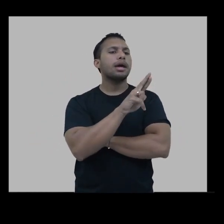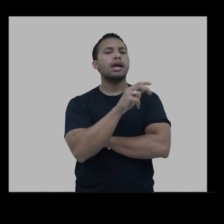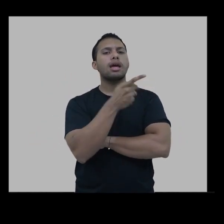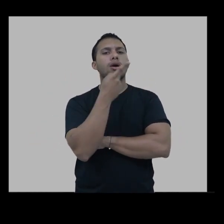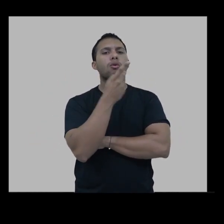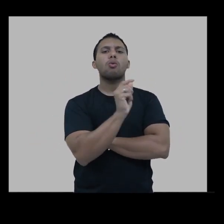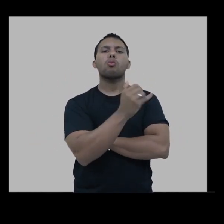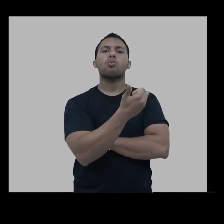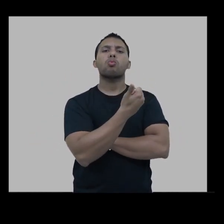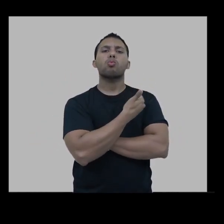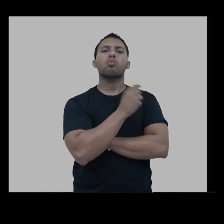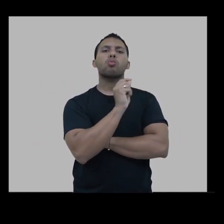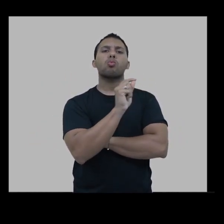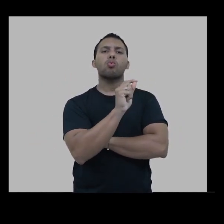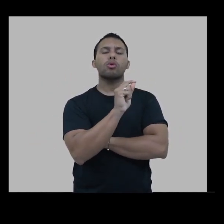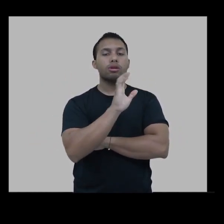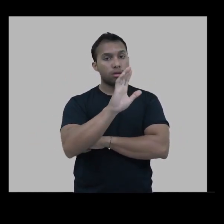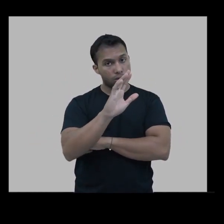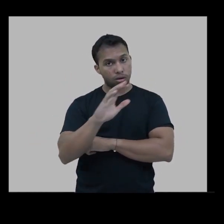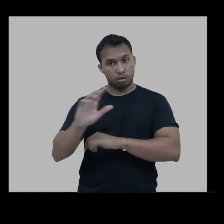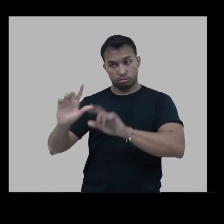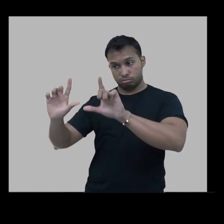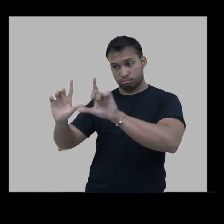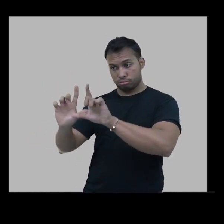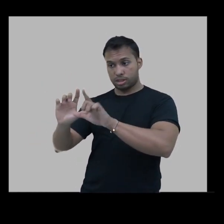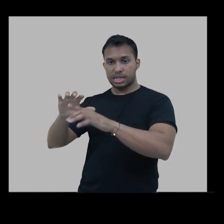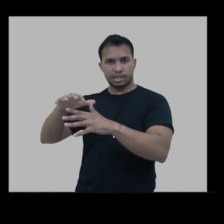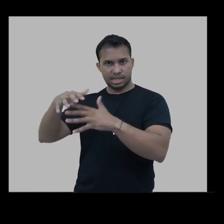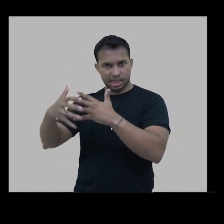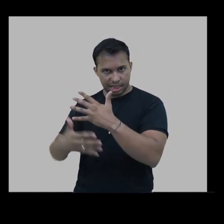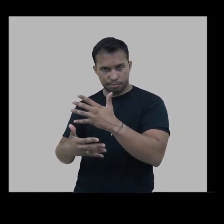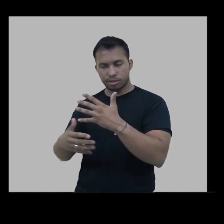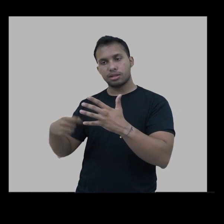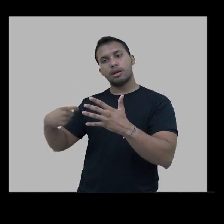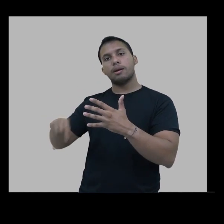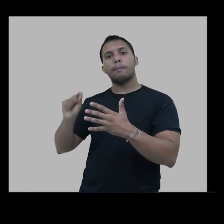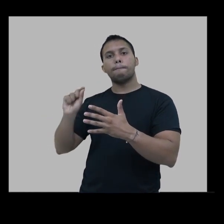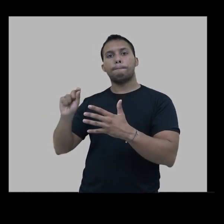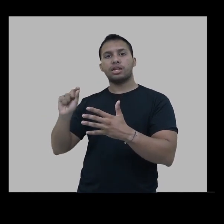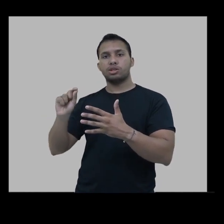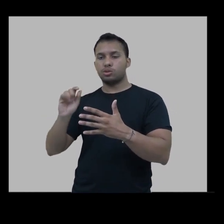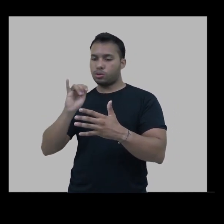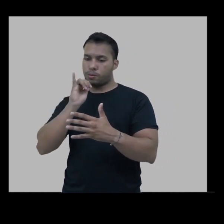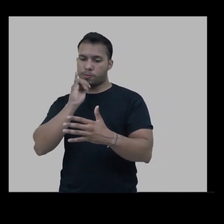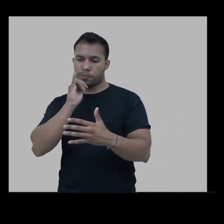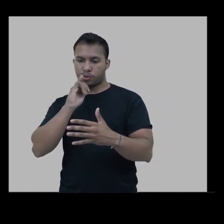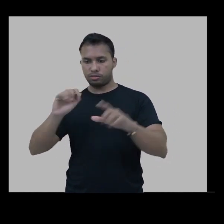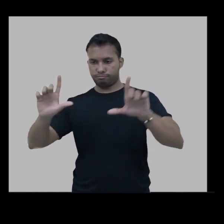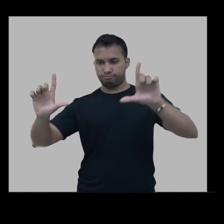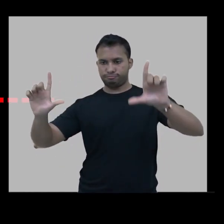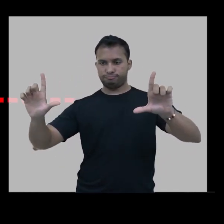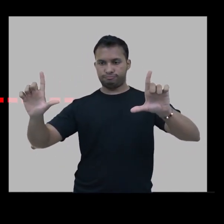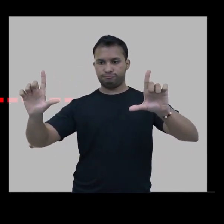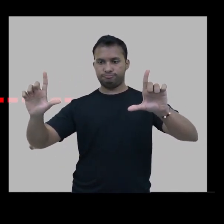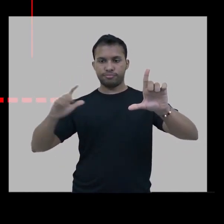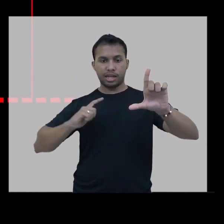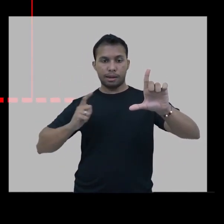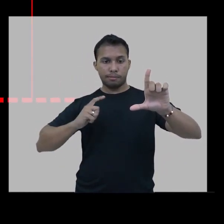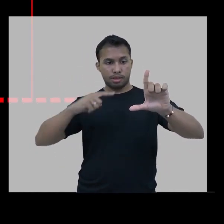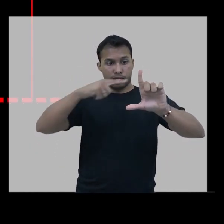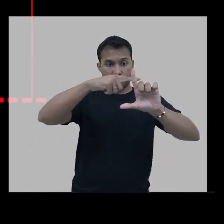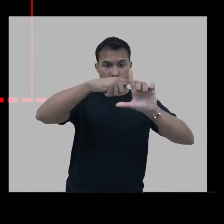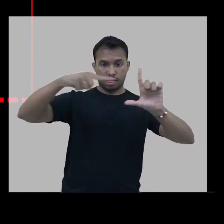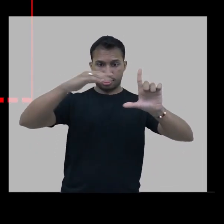de televisão, por exemplo, né? Bom, ela diz que a dimensão da janela de libras, ela deve ter